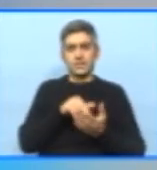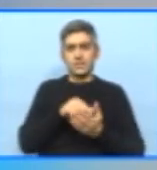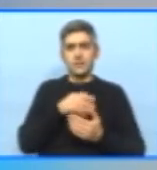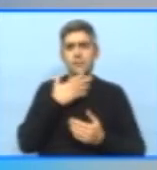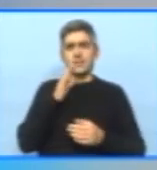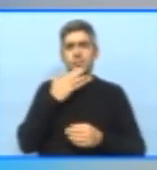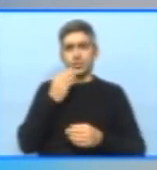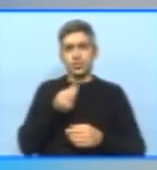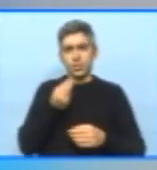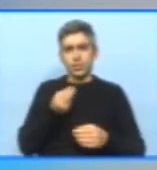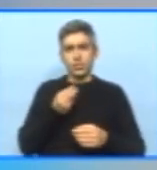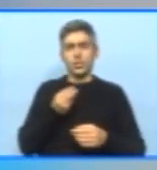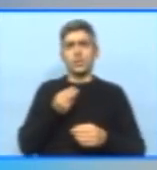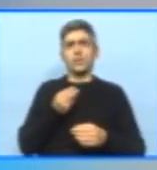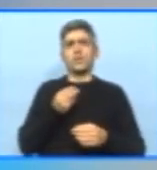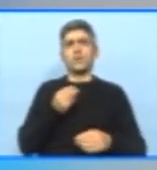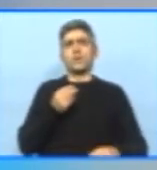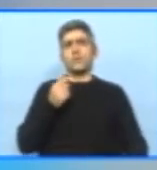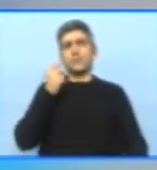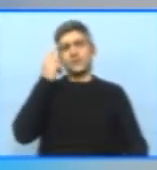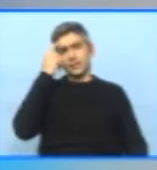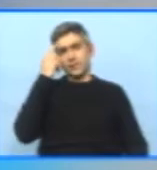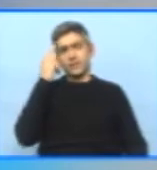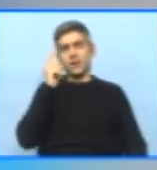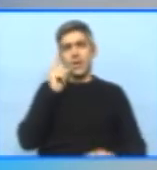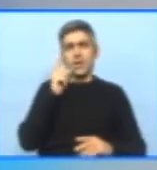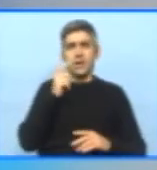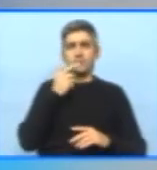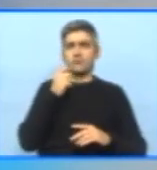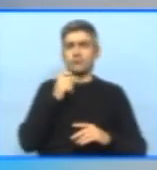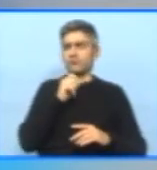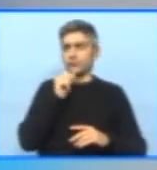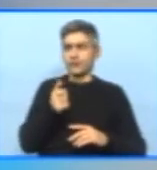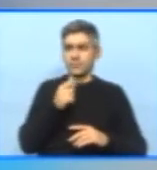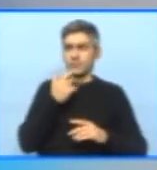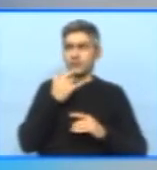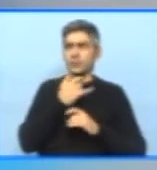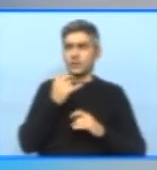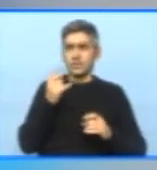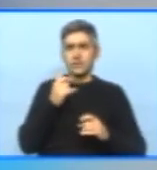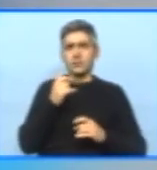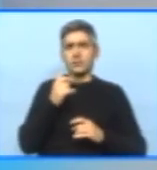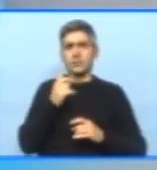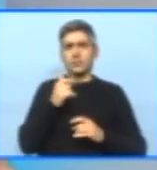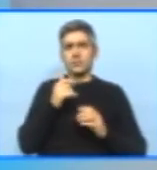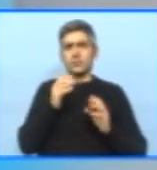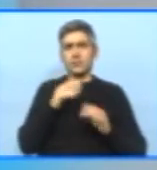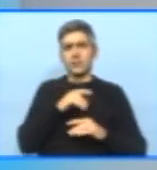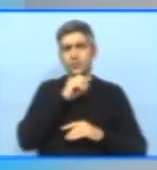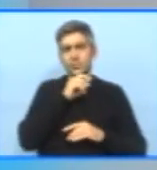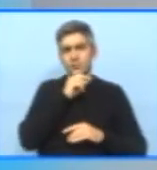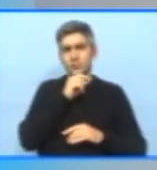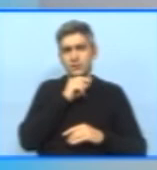novo, aquele que se pensava que não havia hipótese, o que tinha o menos